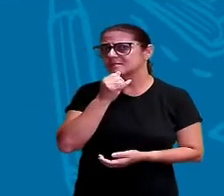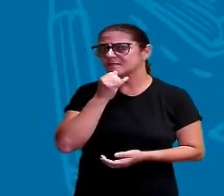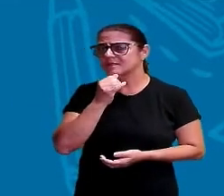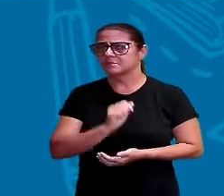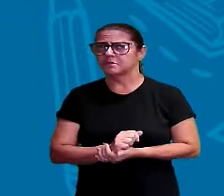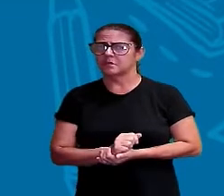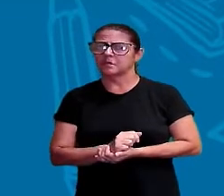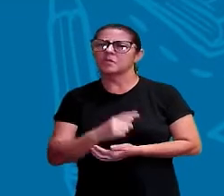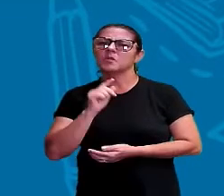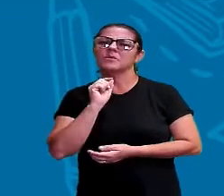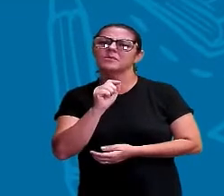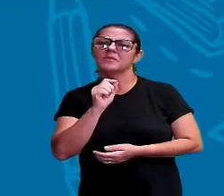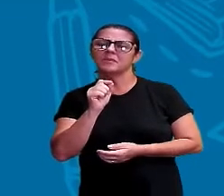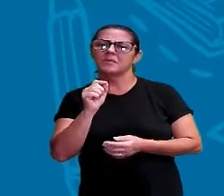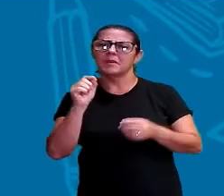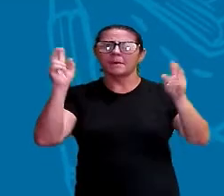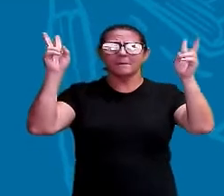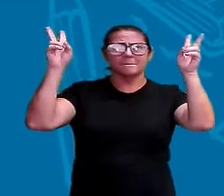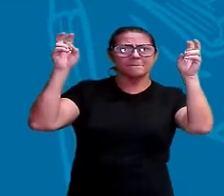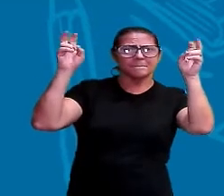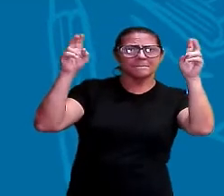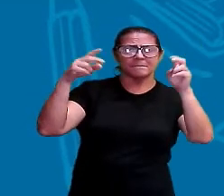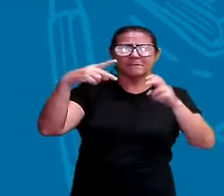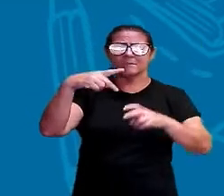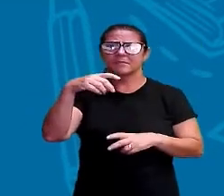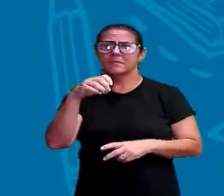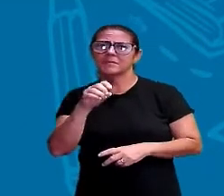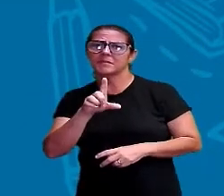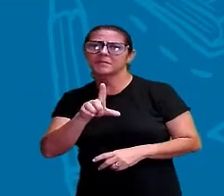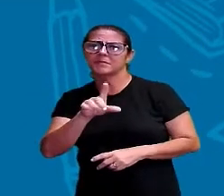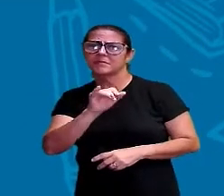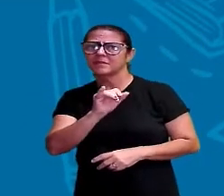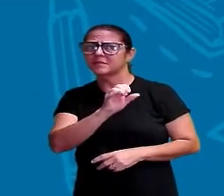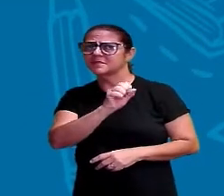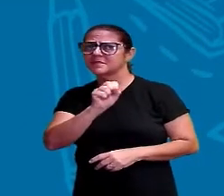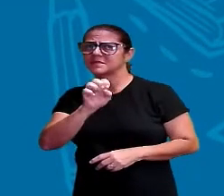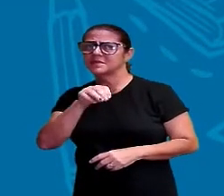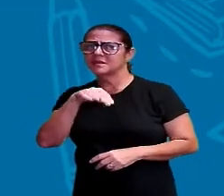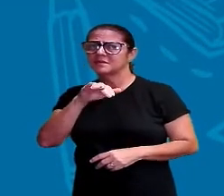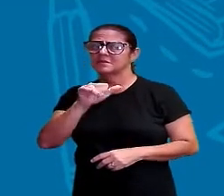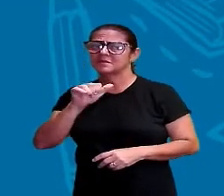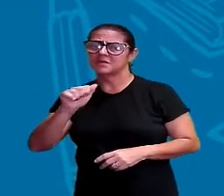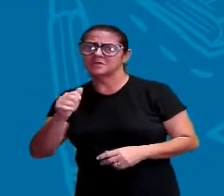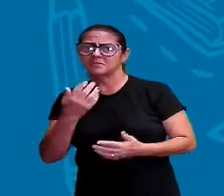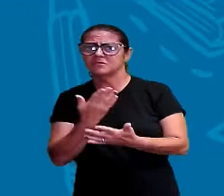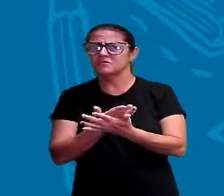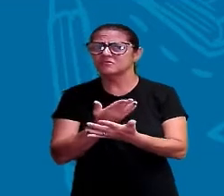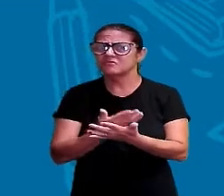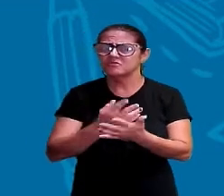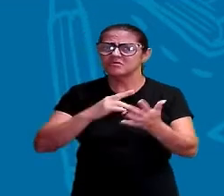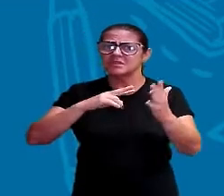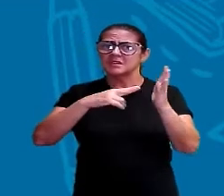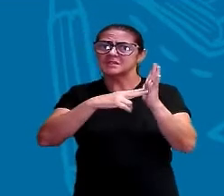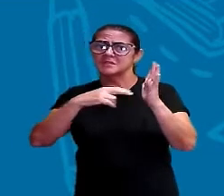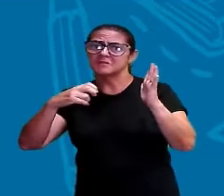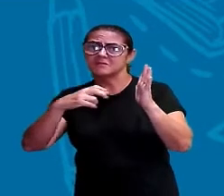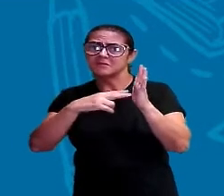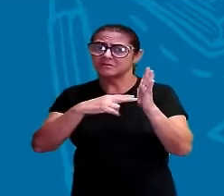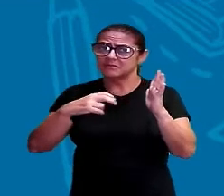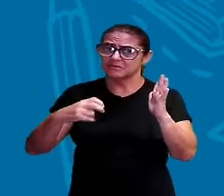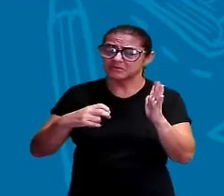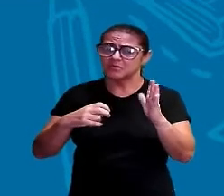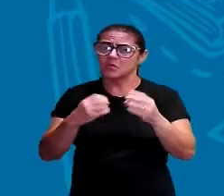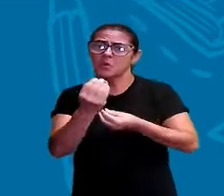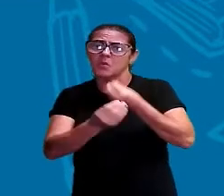de polissemia, principalmente na língua inglesa, então é bom a gente estudar os vocabulários, ou seja, as